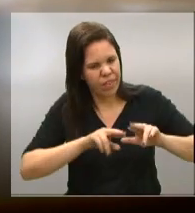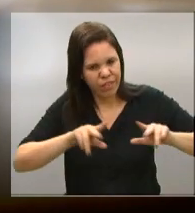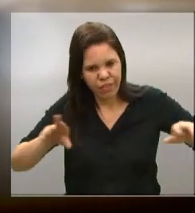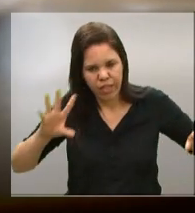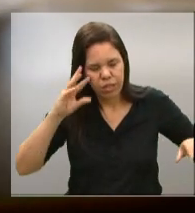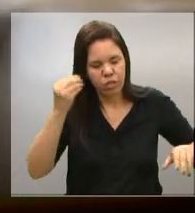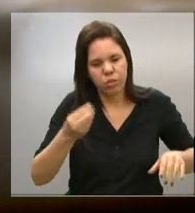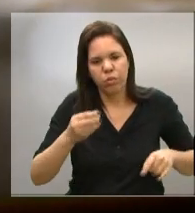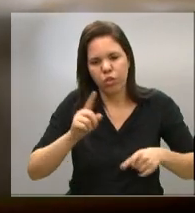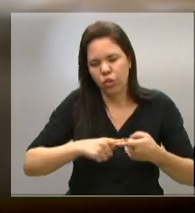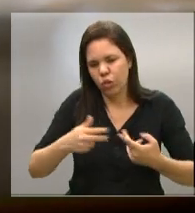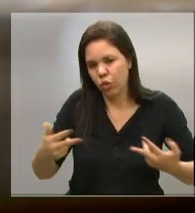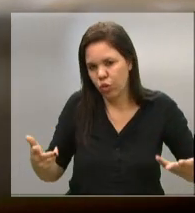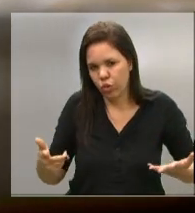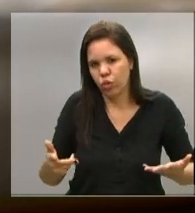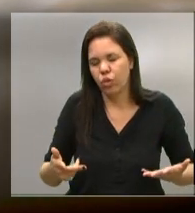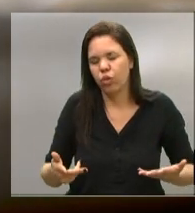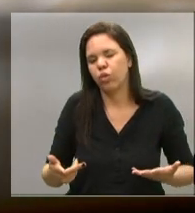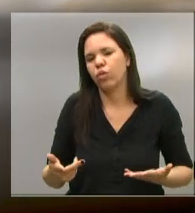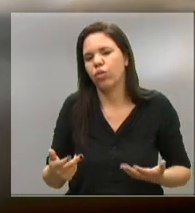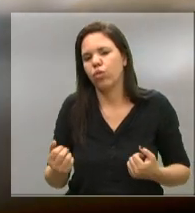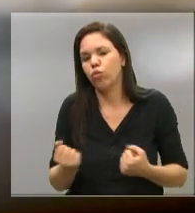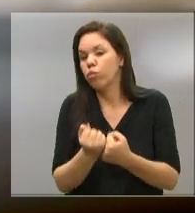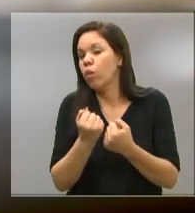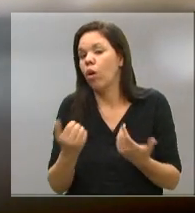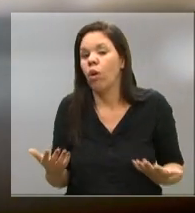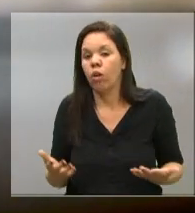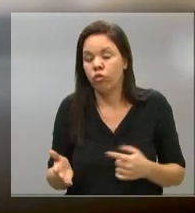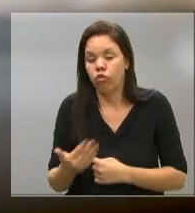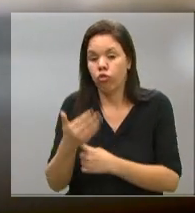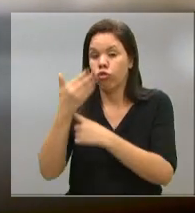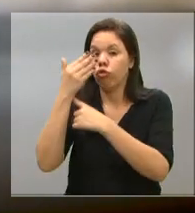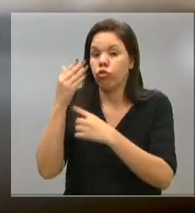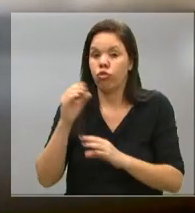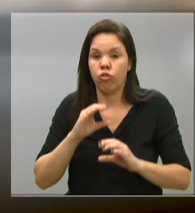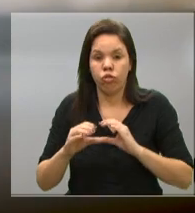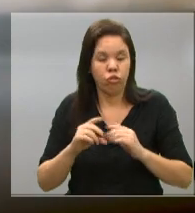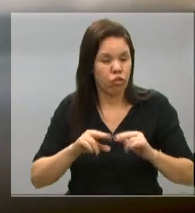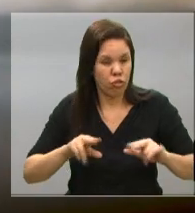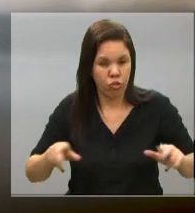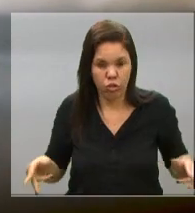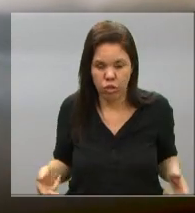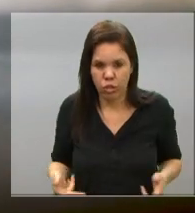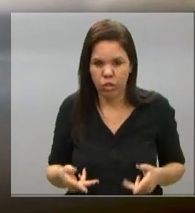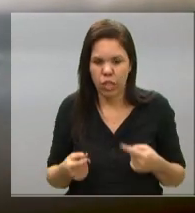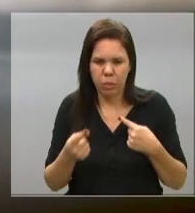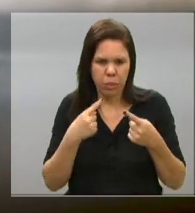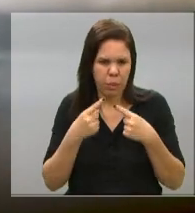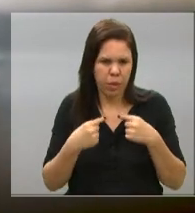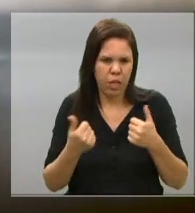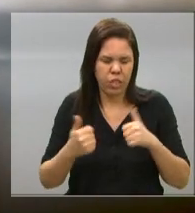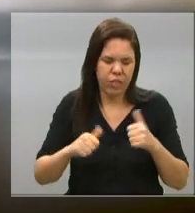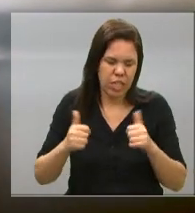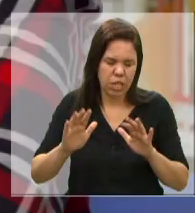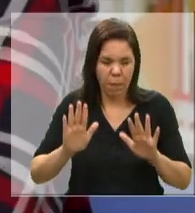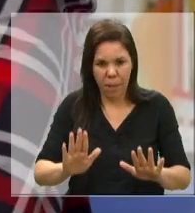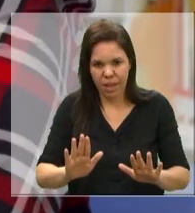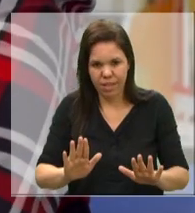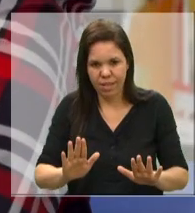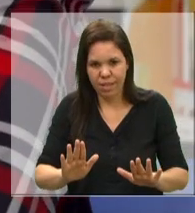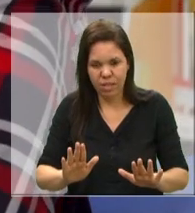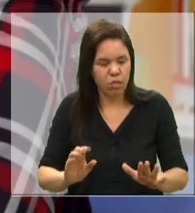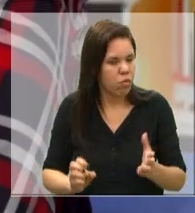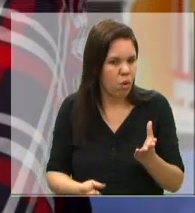diversos objetos de aprendizagem, com ferramentas de tecnologia, de mediação, de feedback, etc. Mas isso